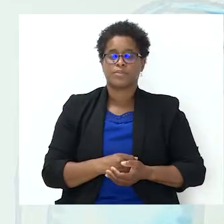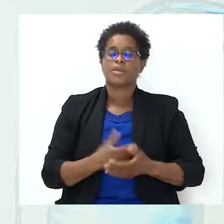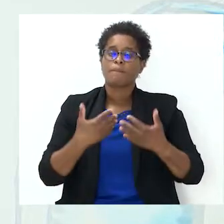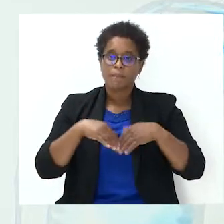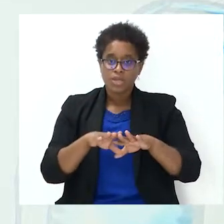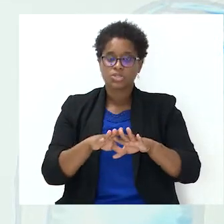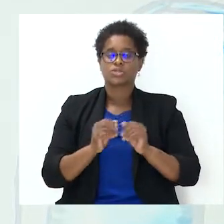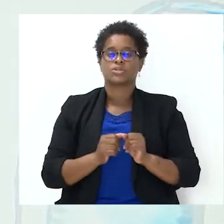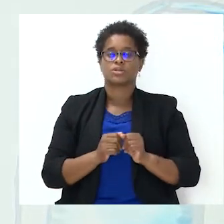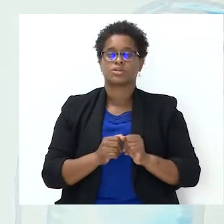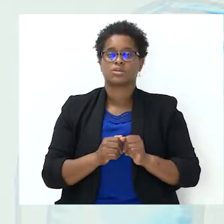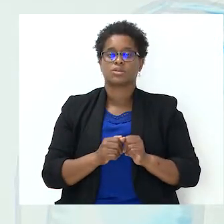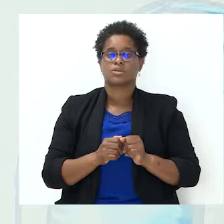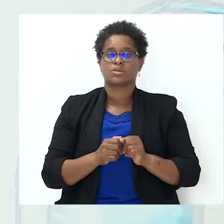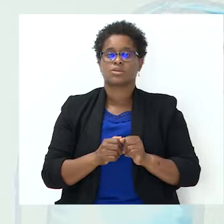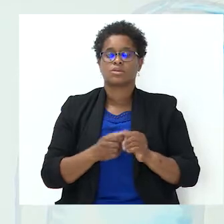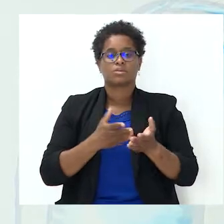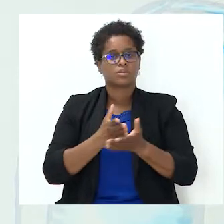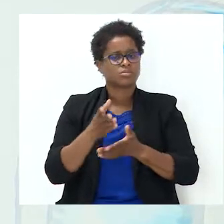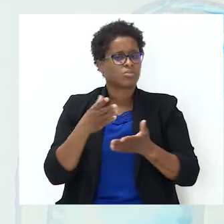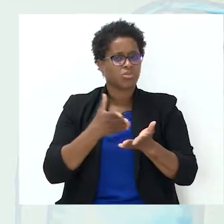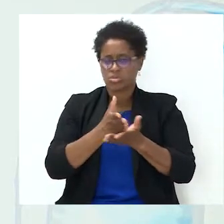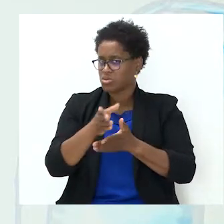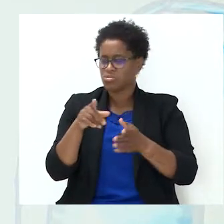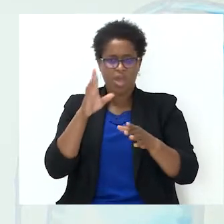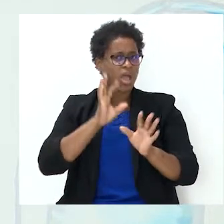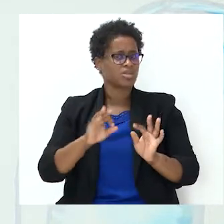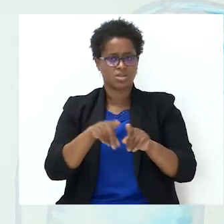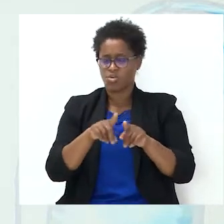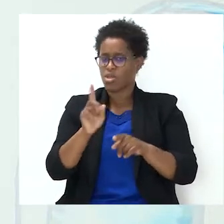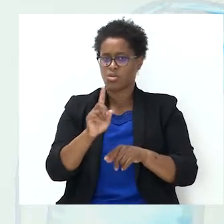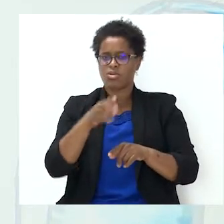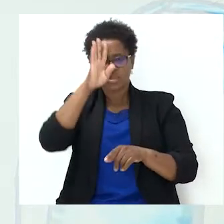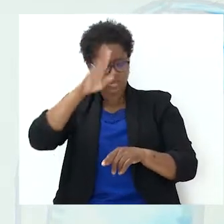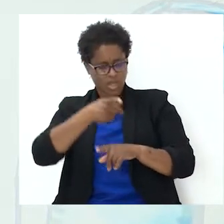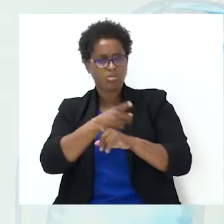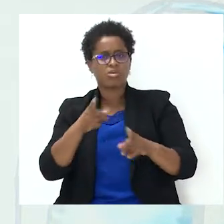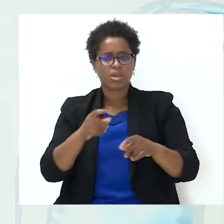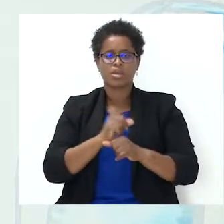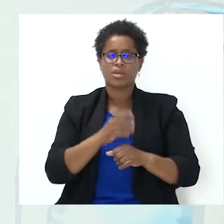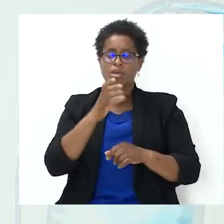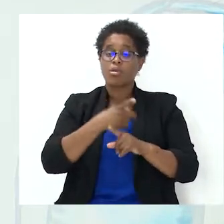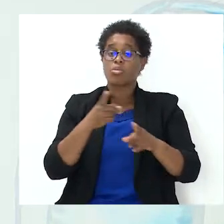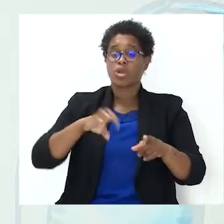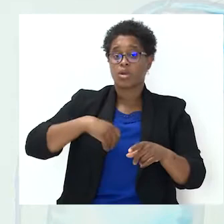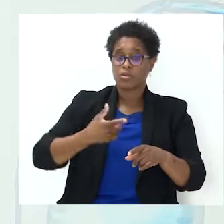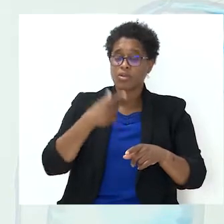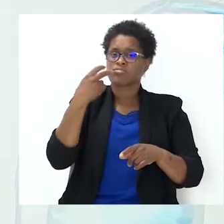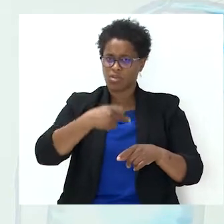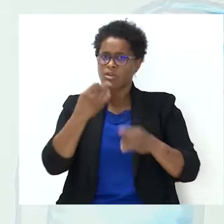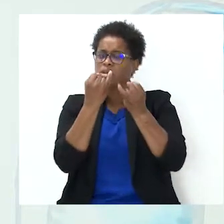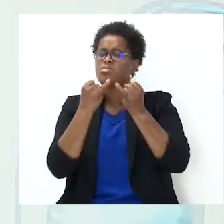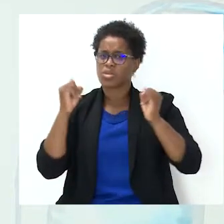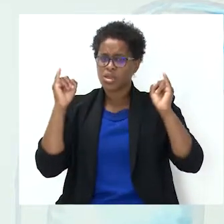Mas não continuou todo o tempo assim. Sabem por quê? Porque Cabo Verde tomou a sua